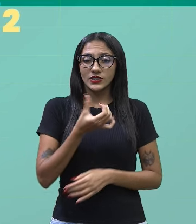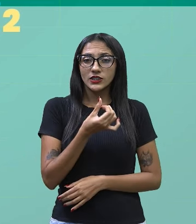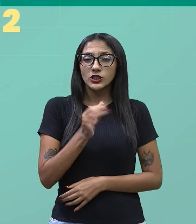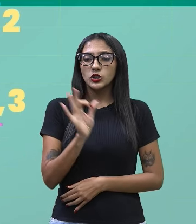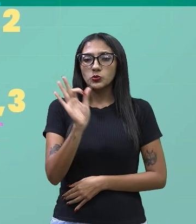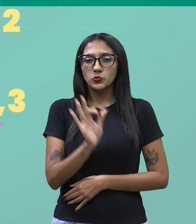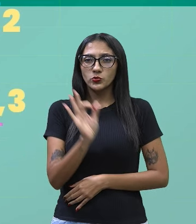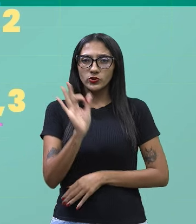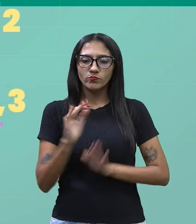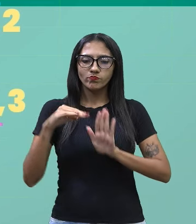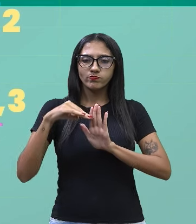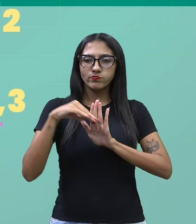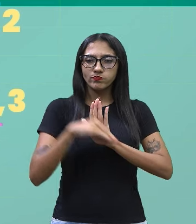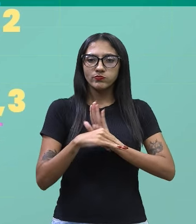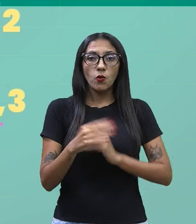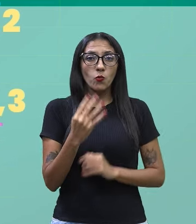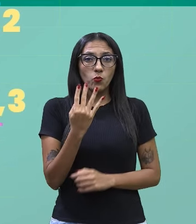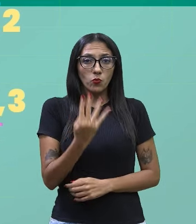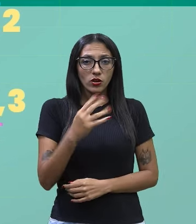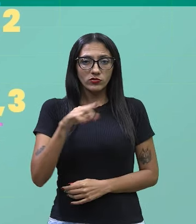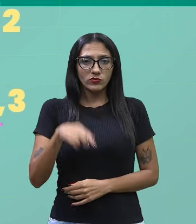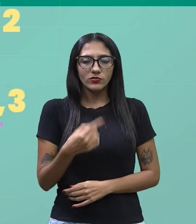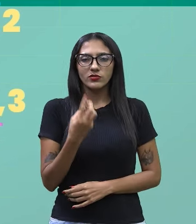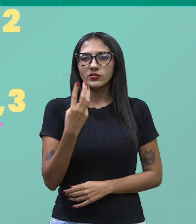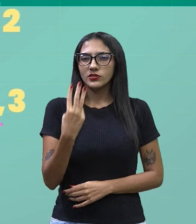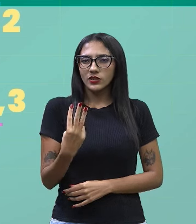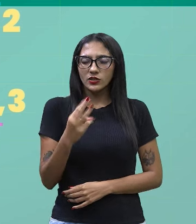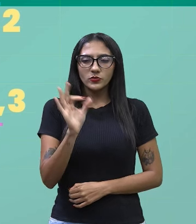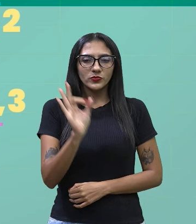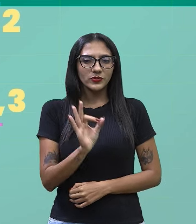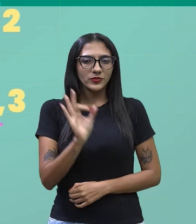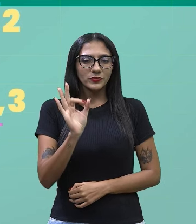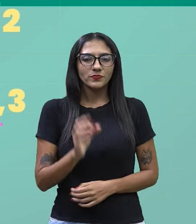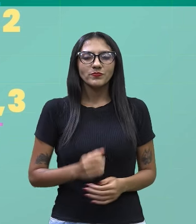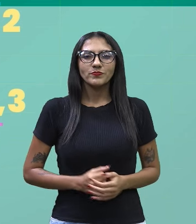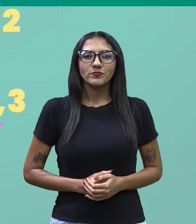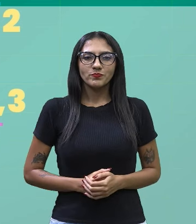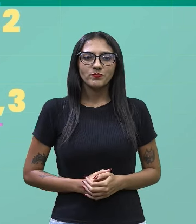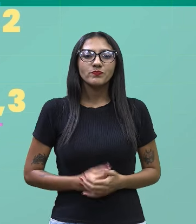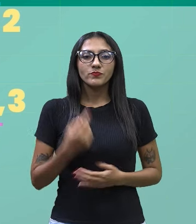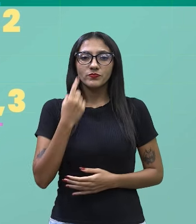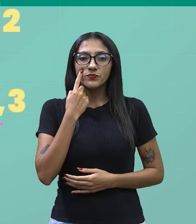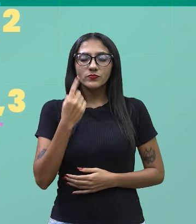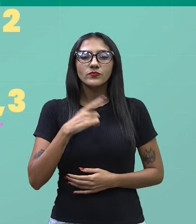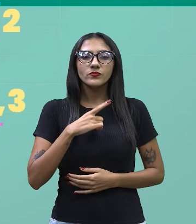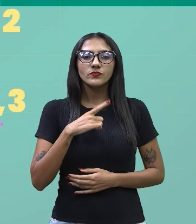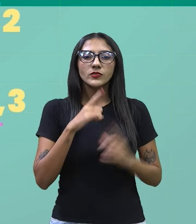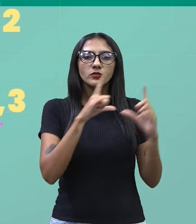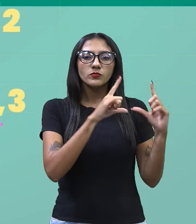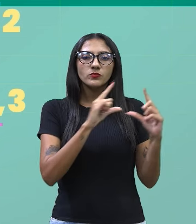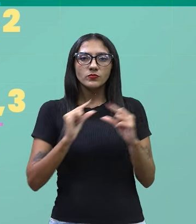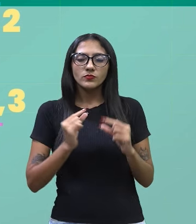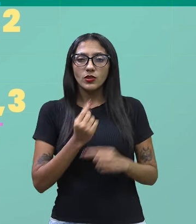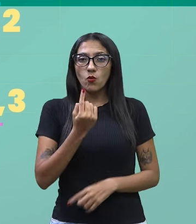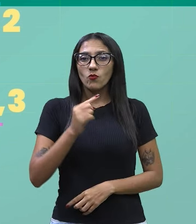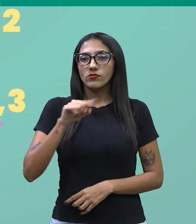6% vai para 4,3 professor apresentando aí uma taxa de